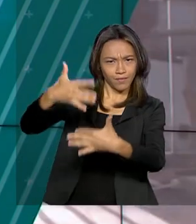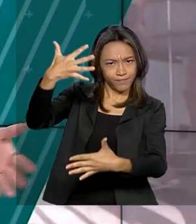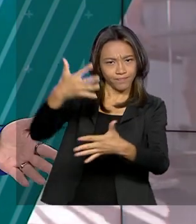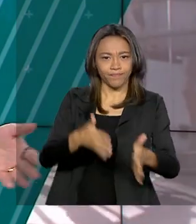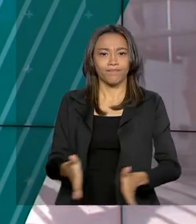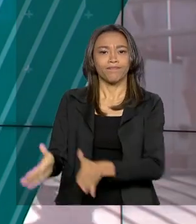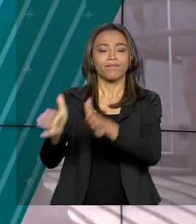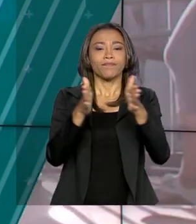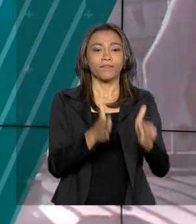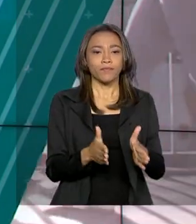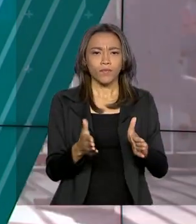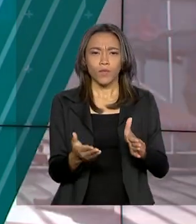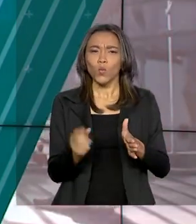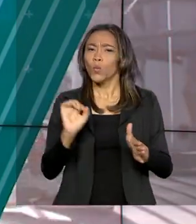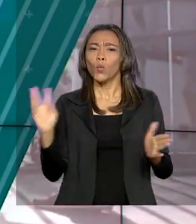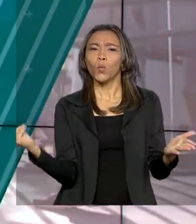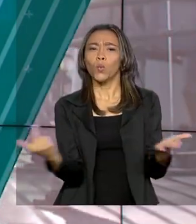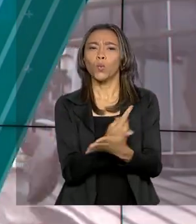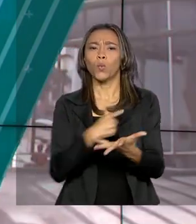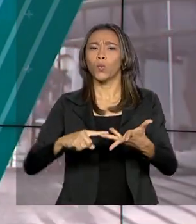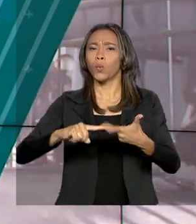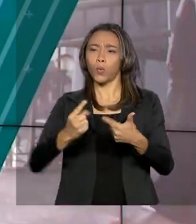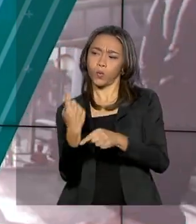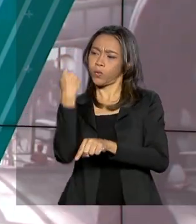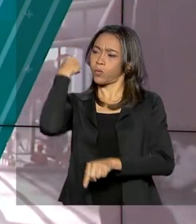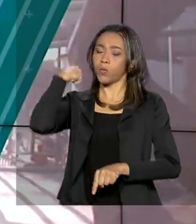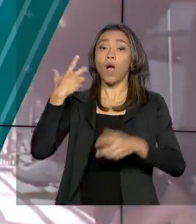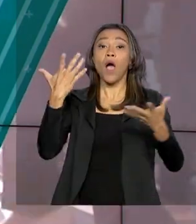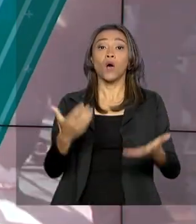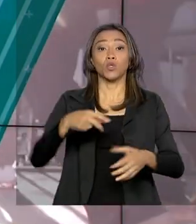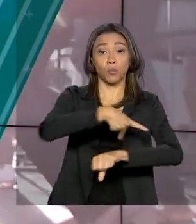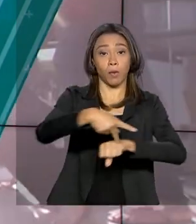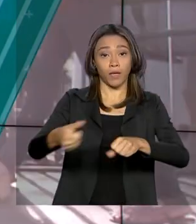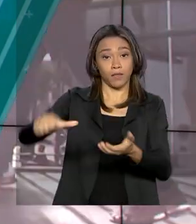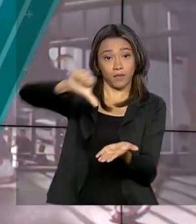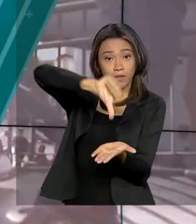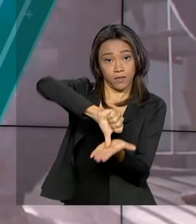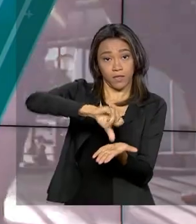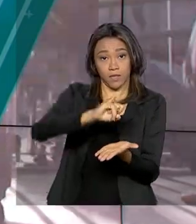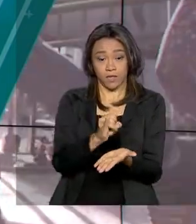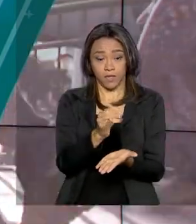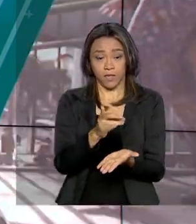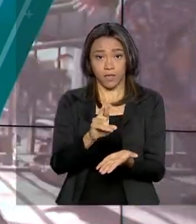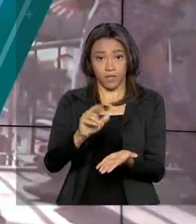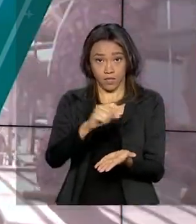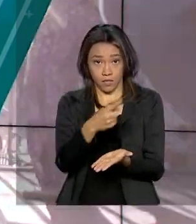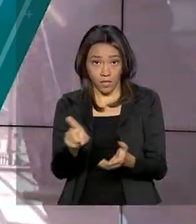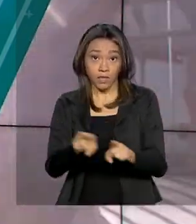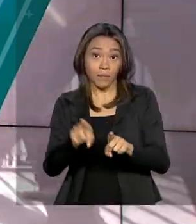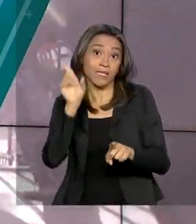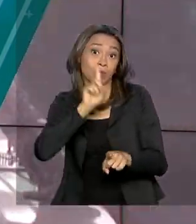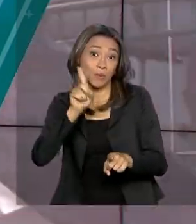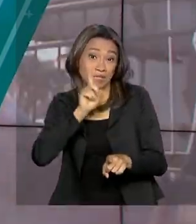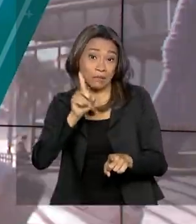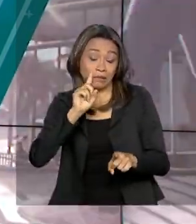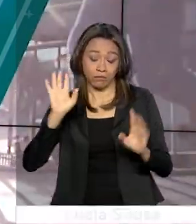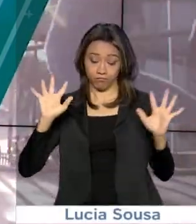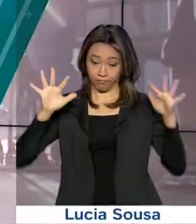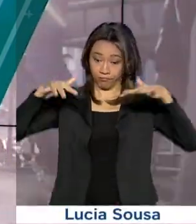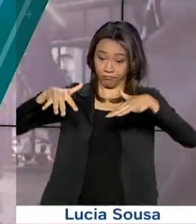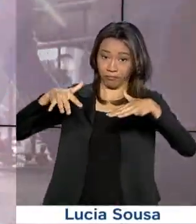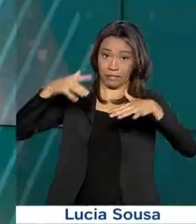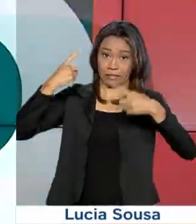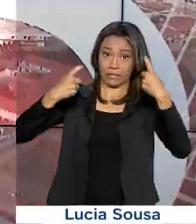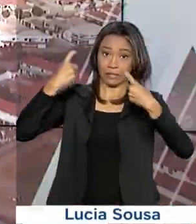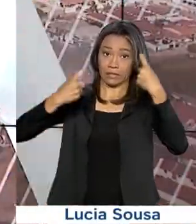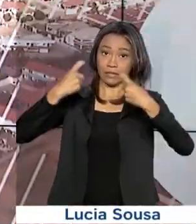os últimos acontecimentos no oriente médio envolvendo o irã e estados unidos têm despertado preocupação em relação à disparada